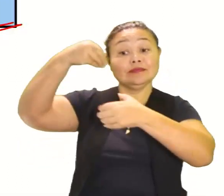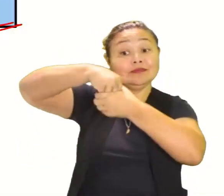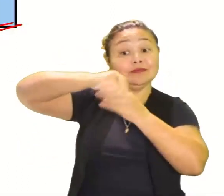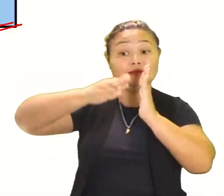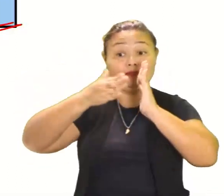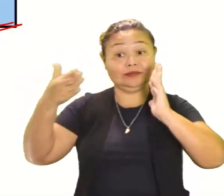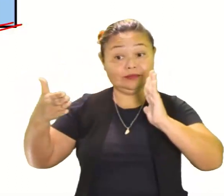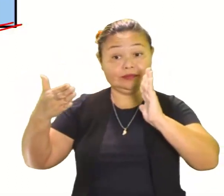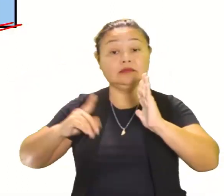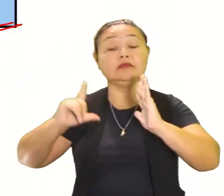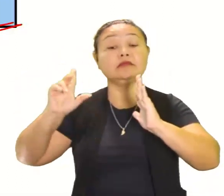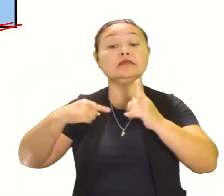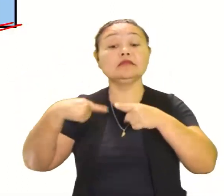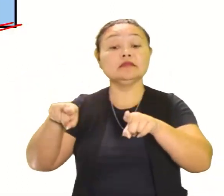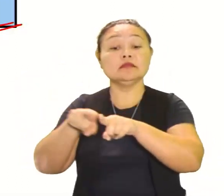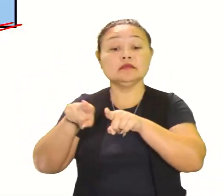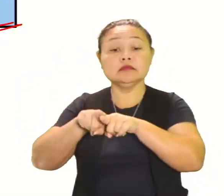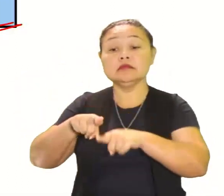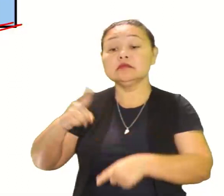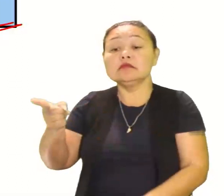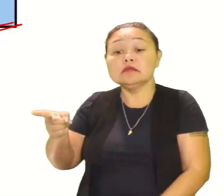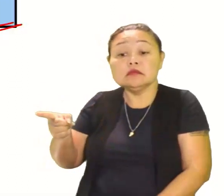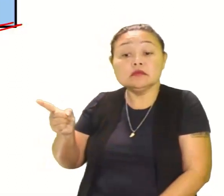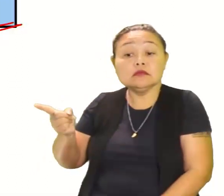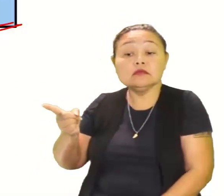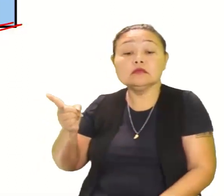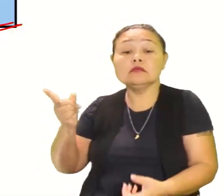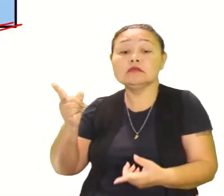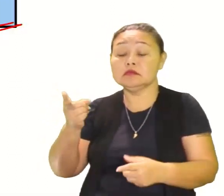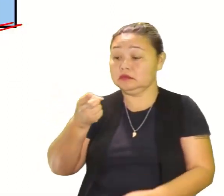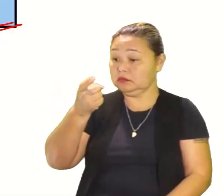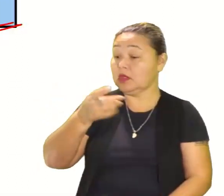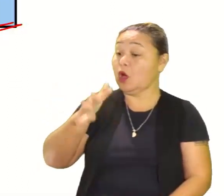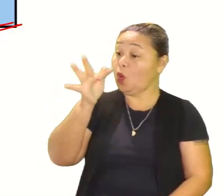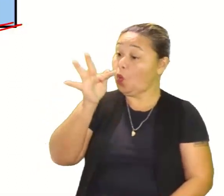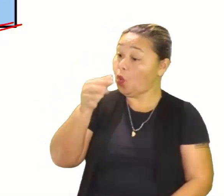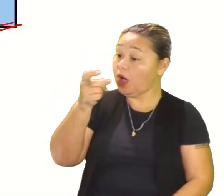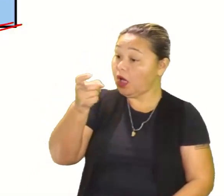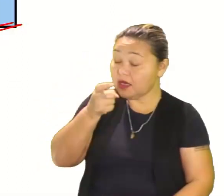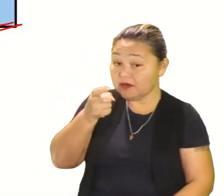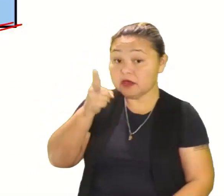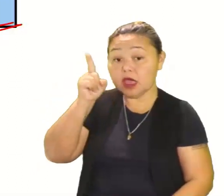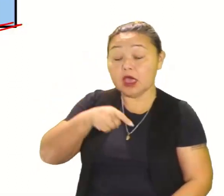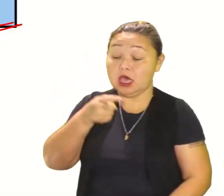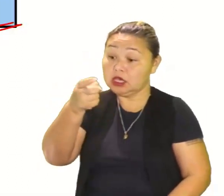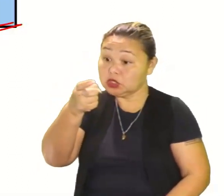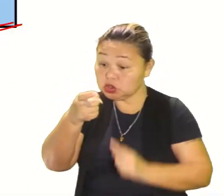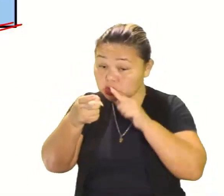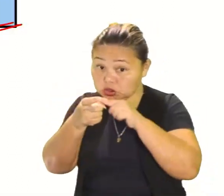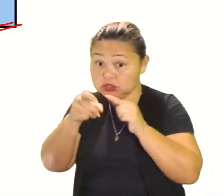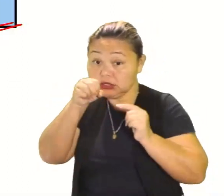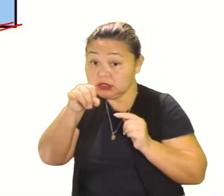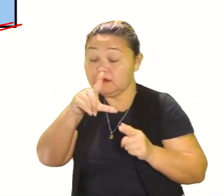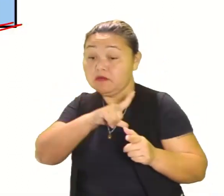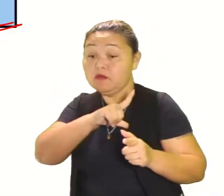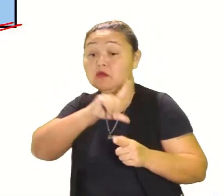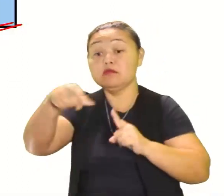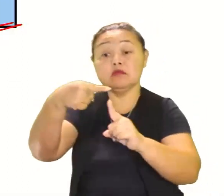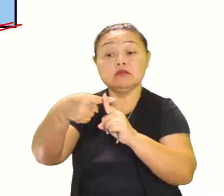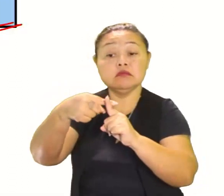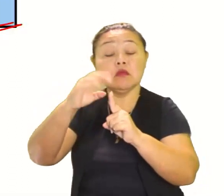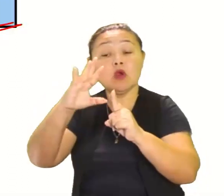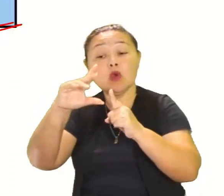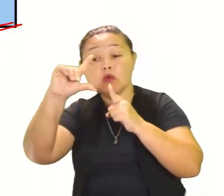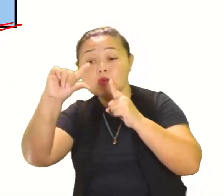dentro do módulo. E temos também as condições, né? O f de x, ele vai ser x se o nosso x for